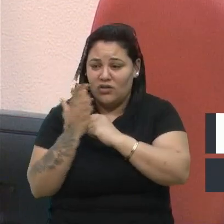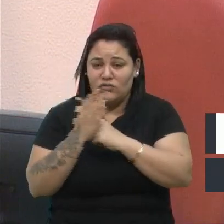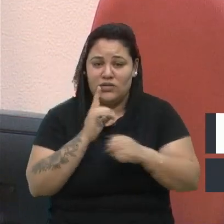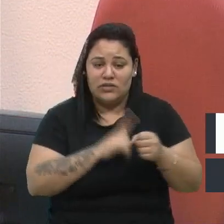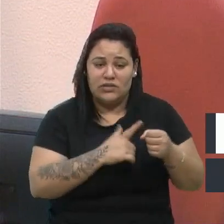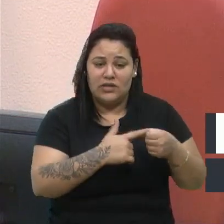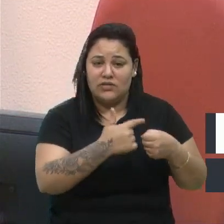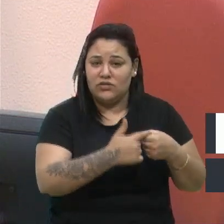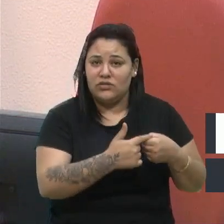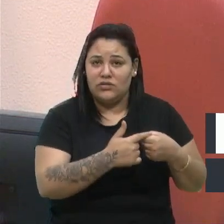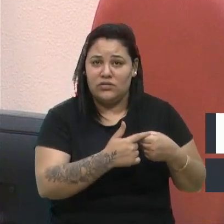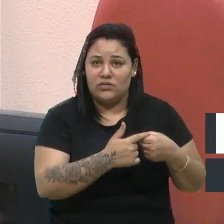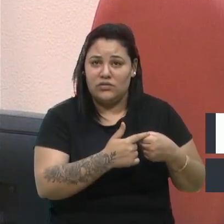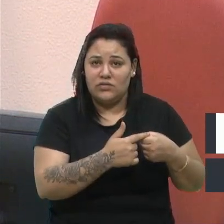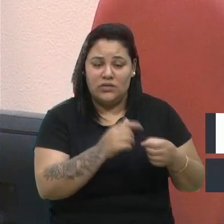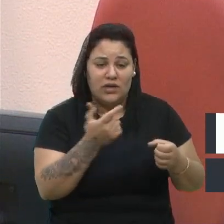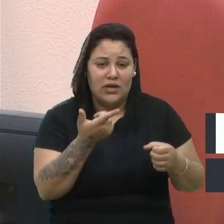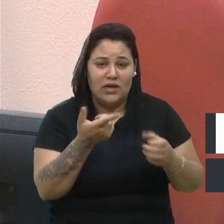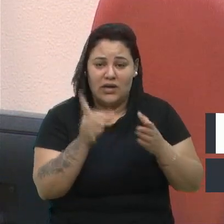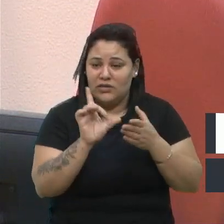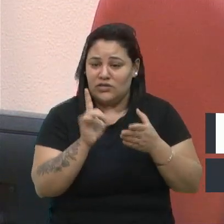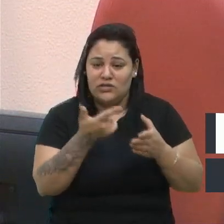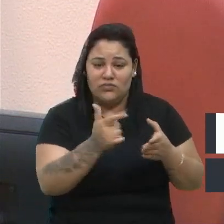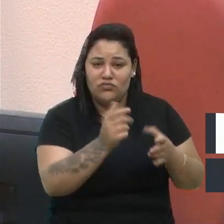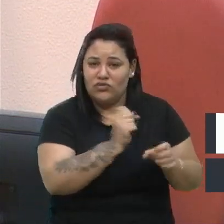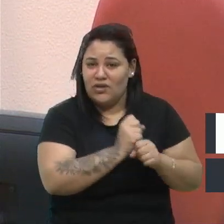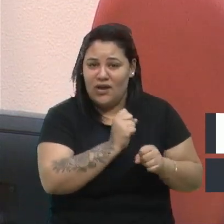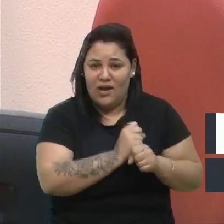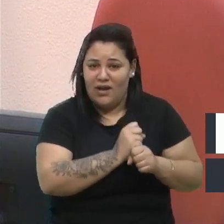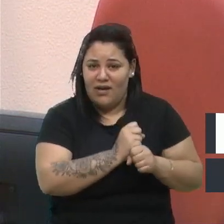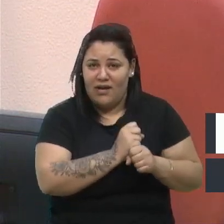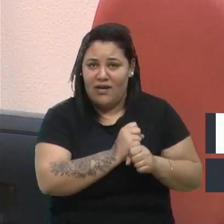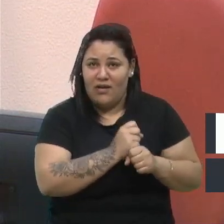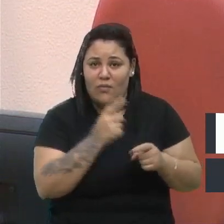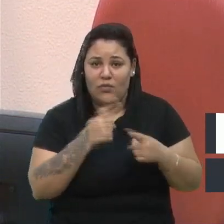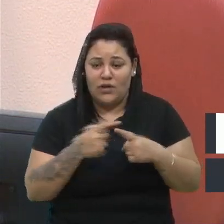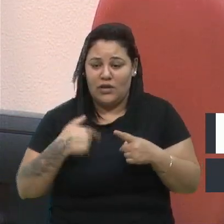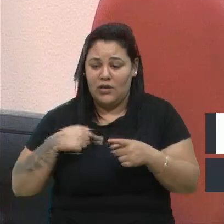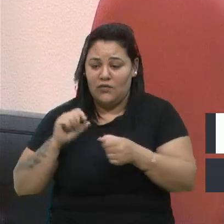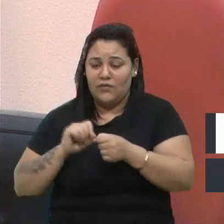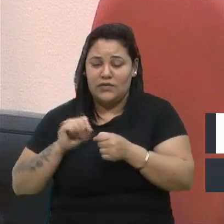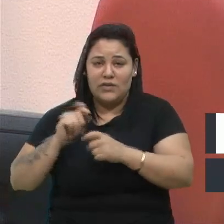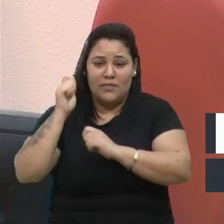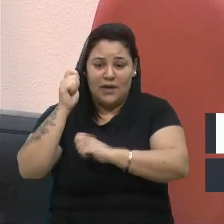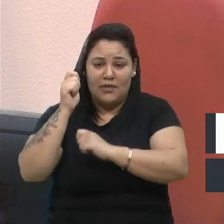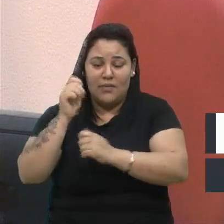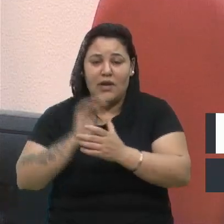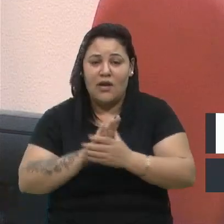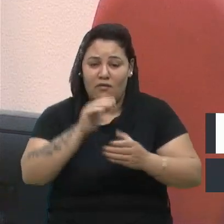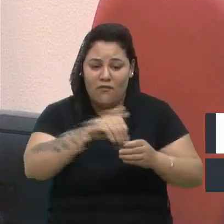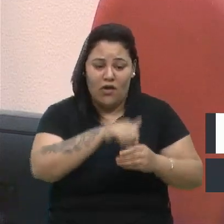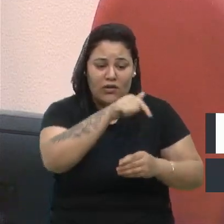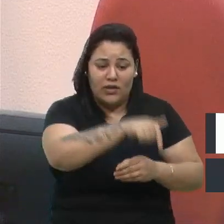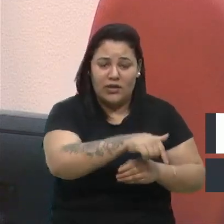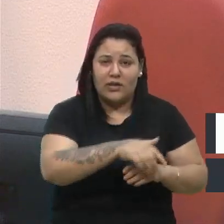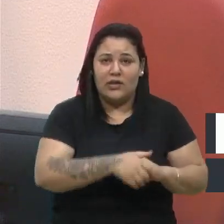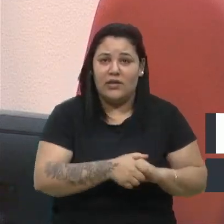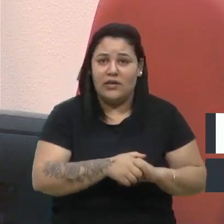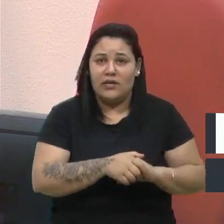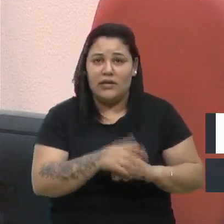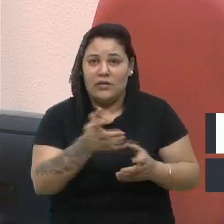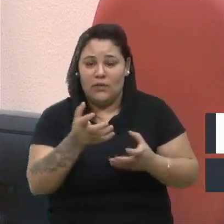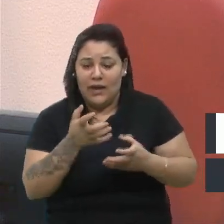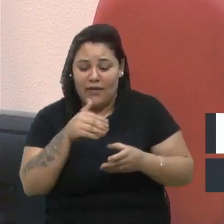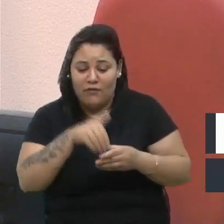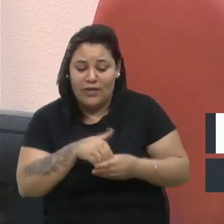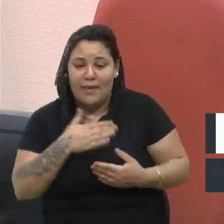ficou muitos anos sem, e não está nada de errado, porque quando eu fiz a minha campanha, eu dizia, votem no daqui, não querem votar em mim, sem problema,